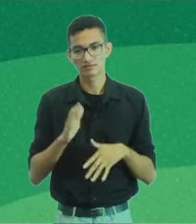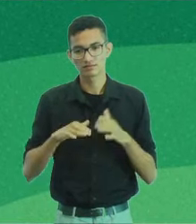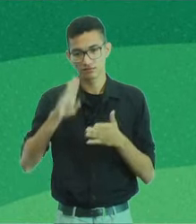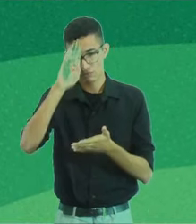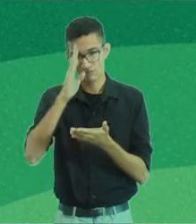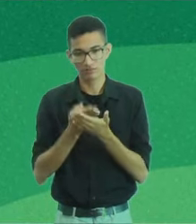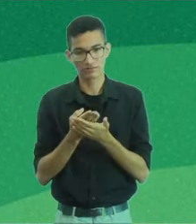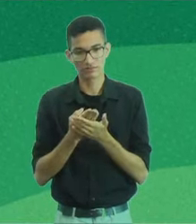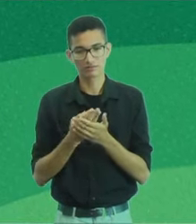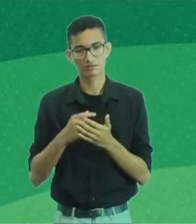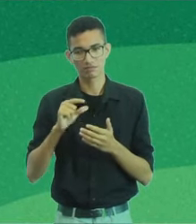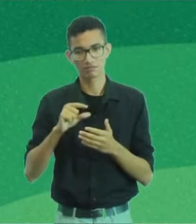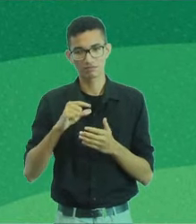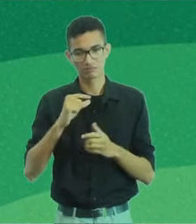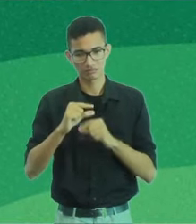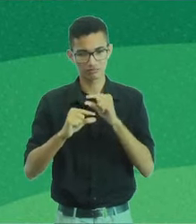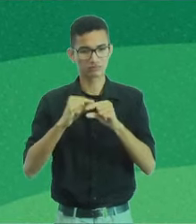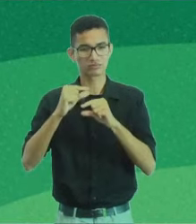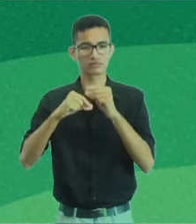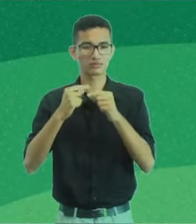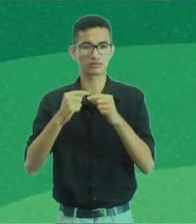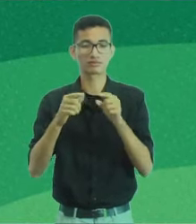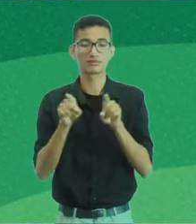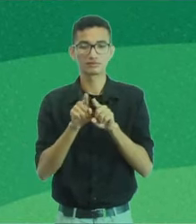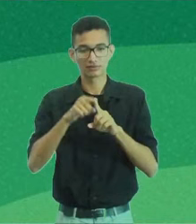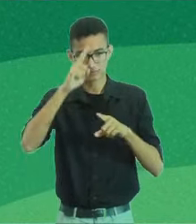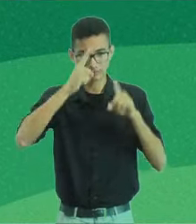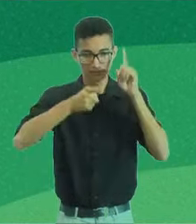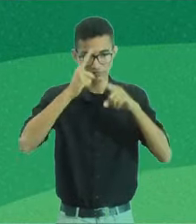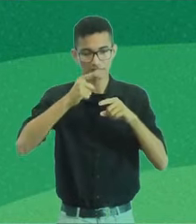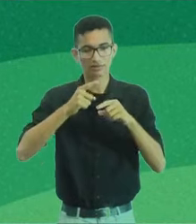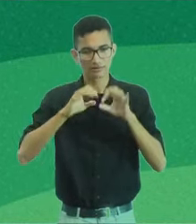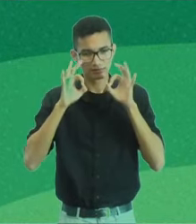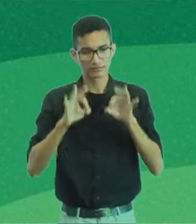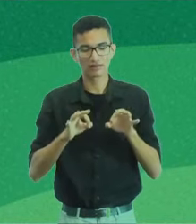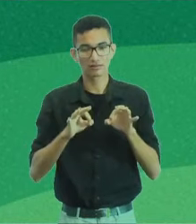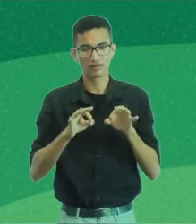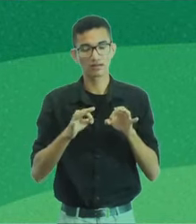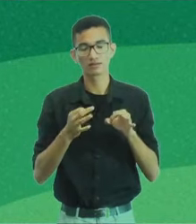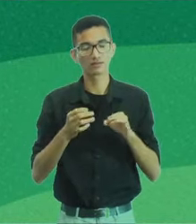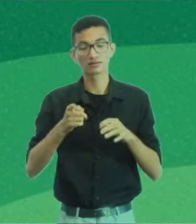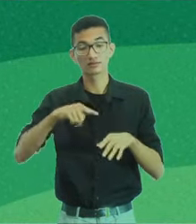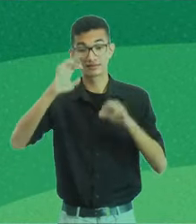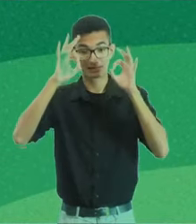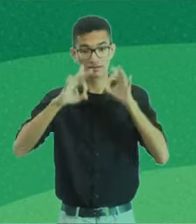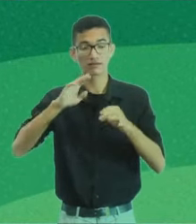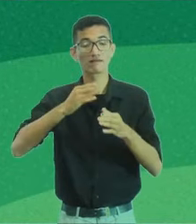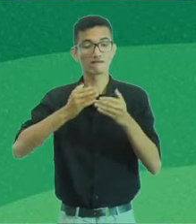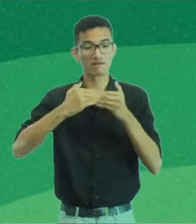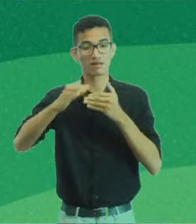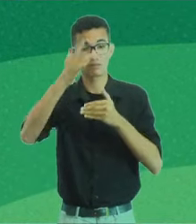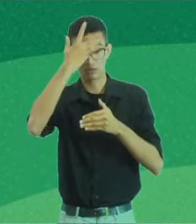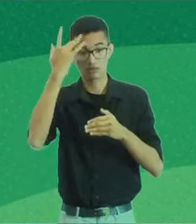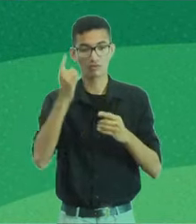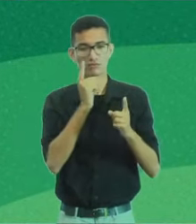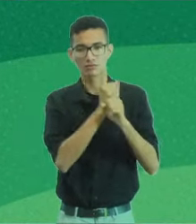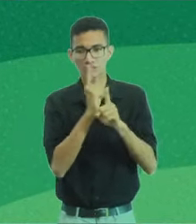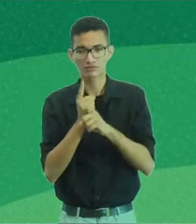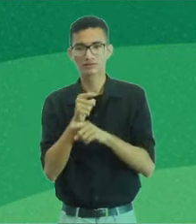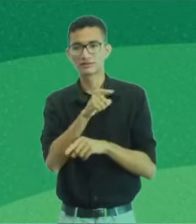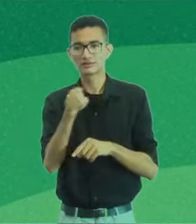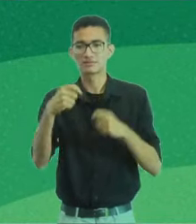que a gente vai conseguir fazer isso mas de alteridade de que a gente vai reconhecer as pessoas que elas existem que elas também